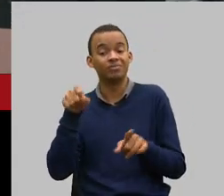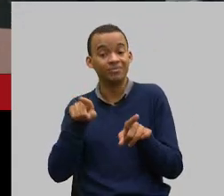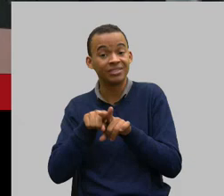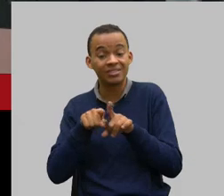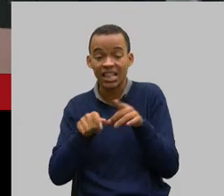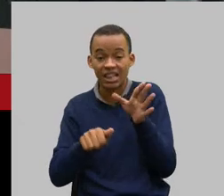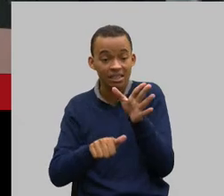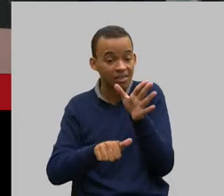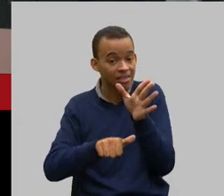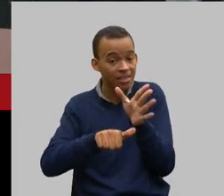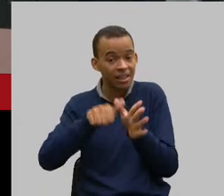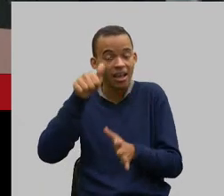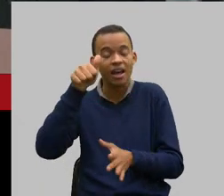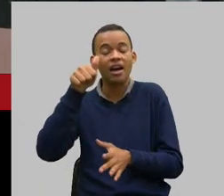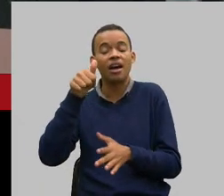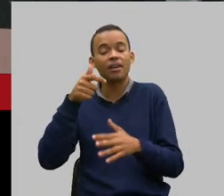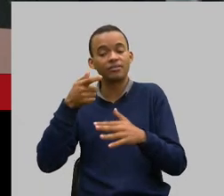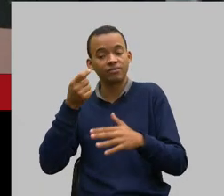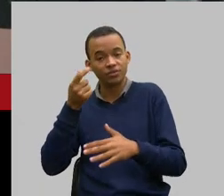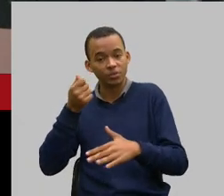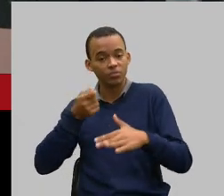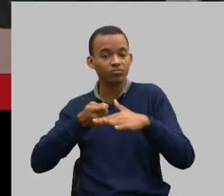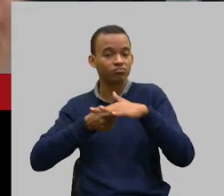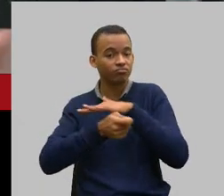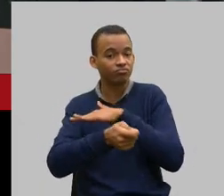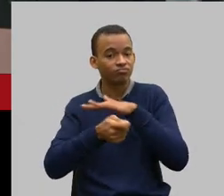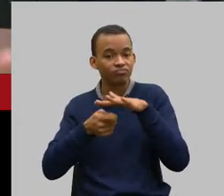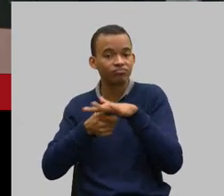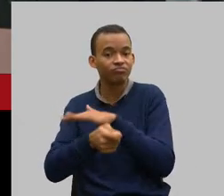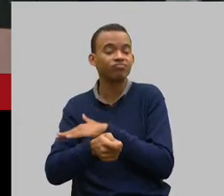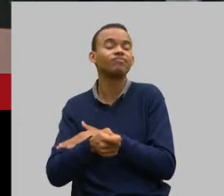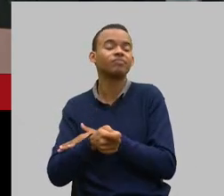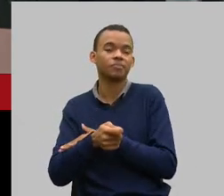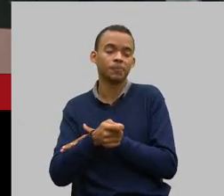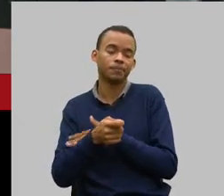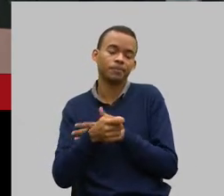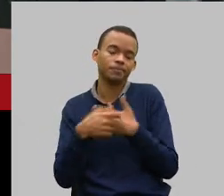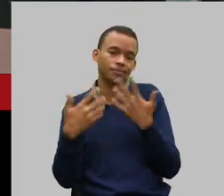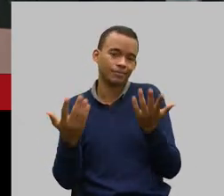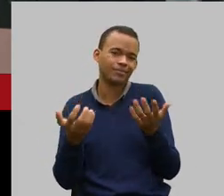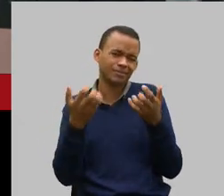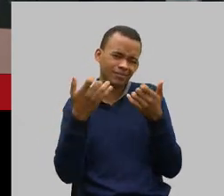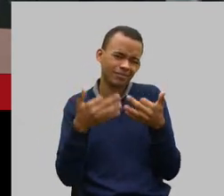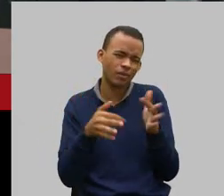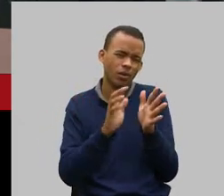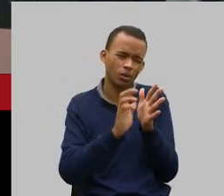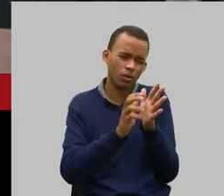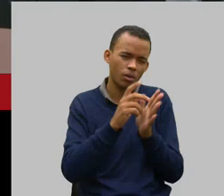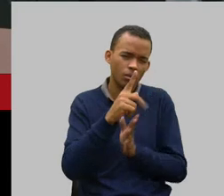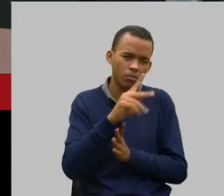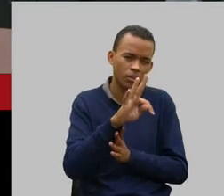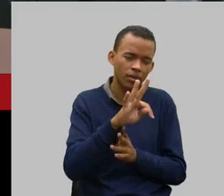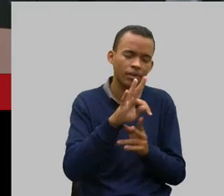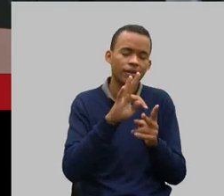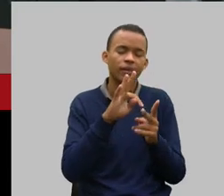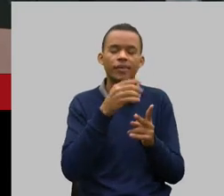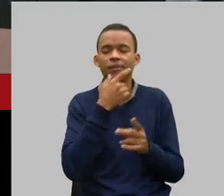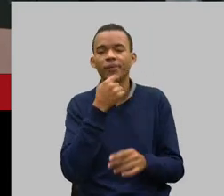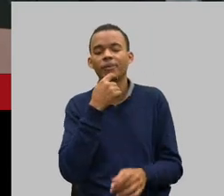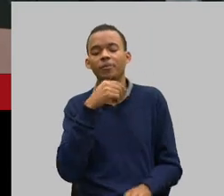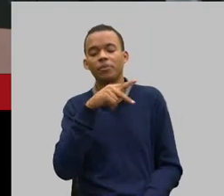ideia a falando aí né de PT e Pimentel na gestão do Pimentel Foram